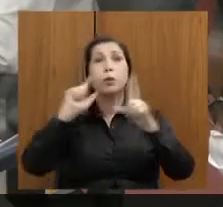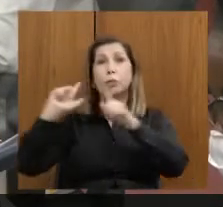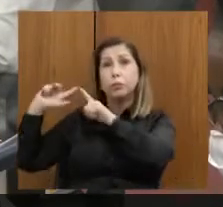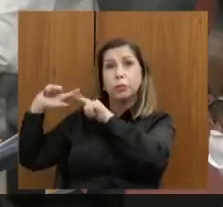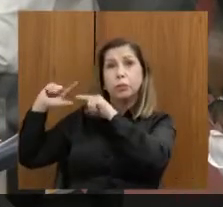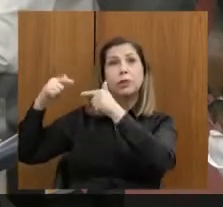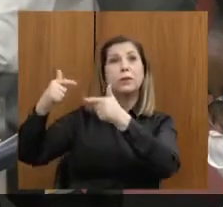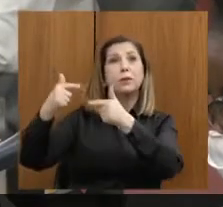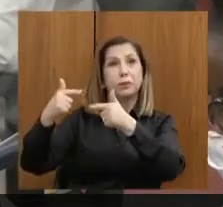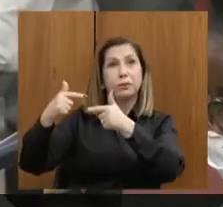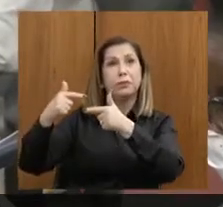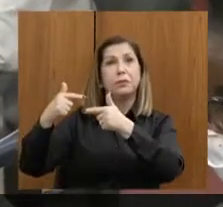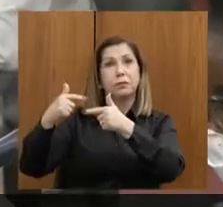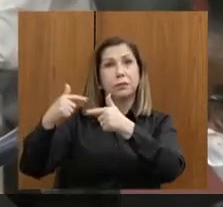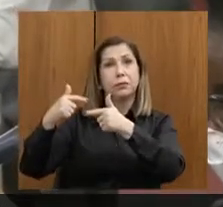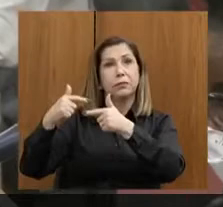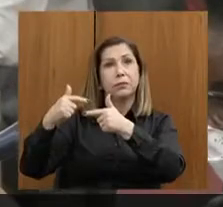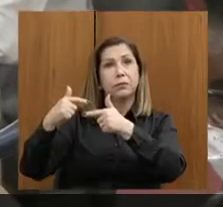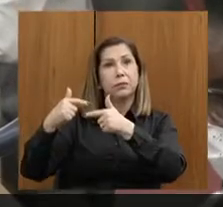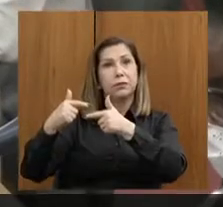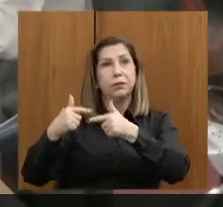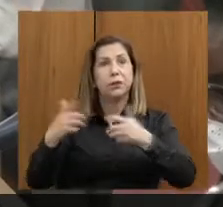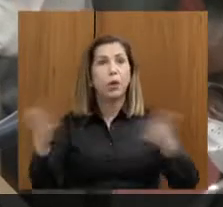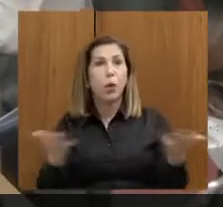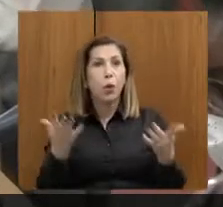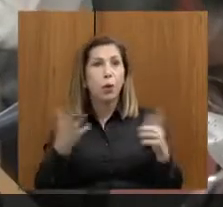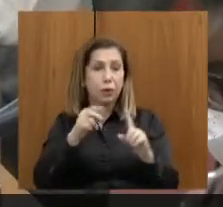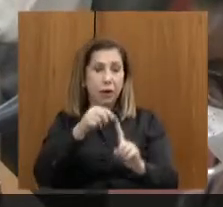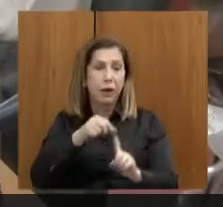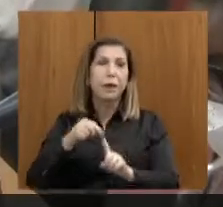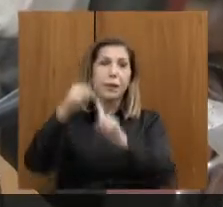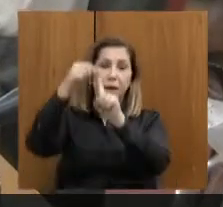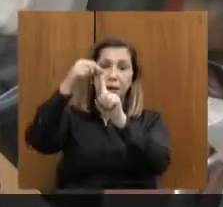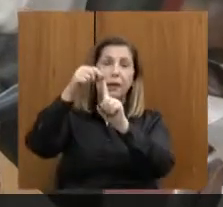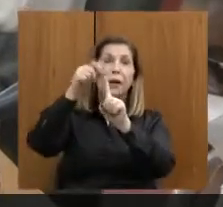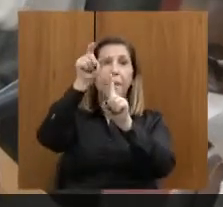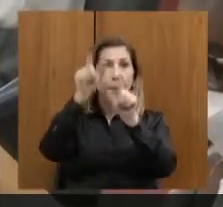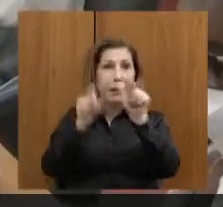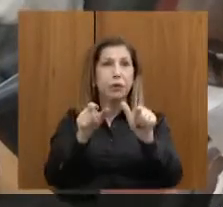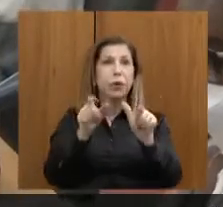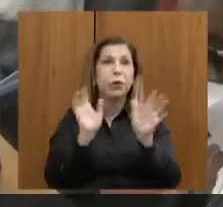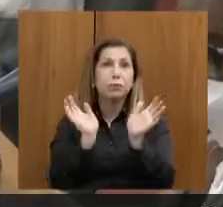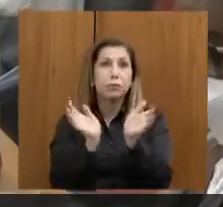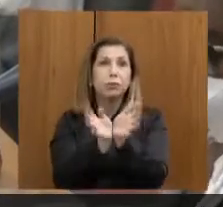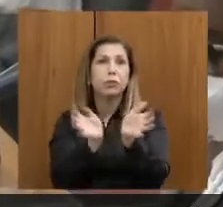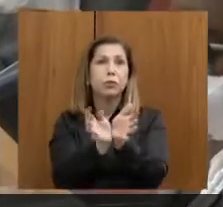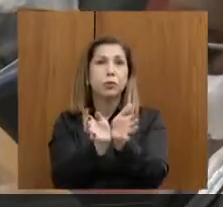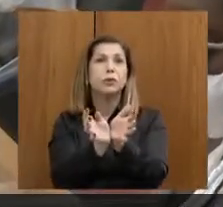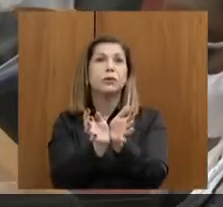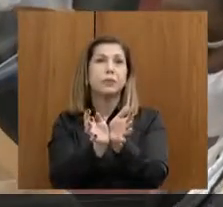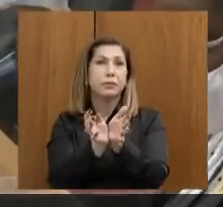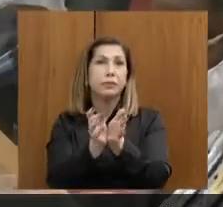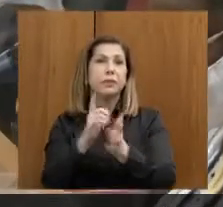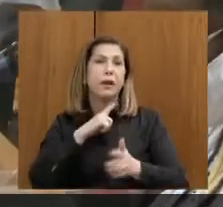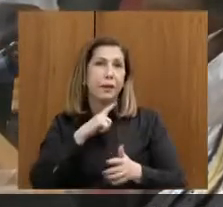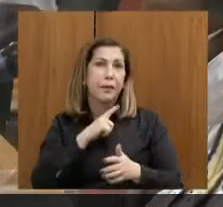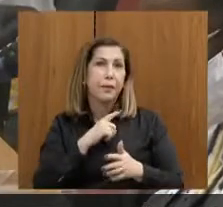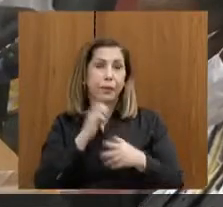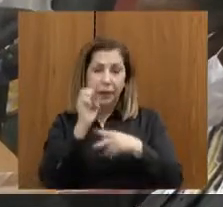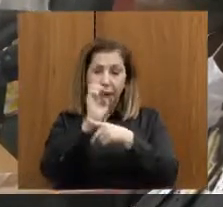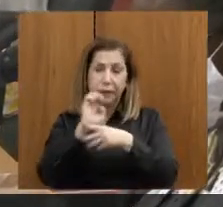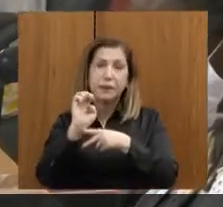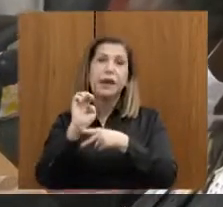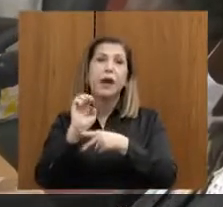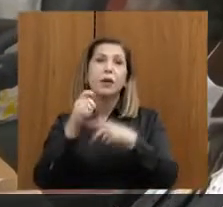lidade então até a nossa representatividade também a coletiva e o estado